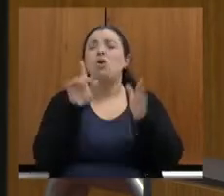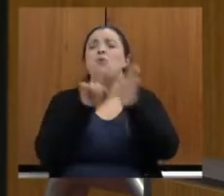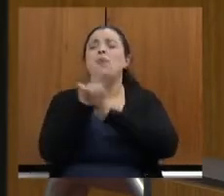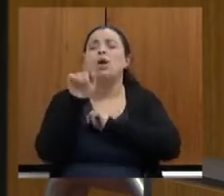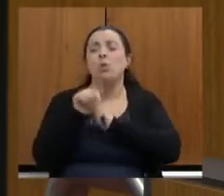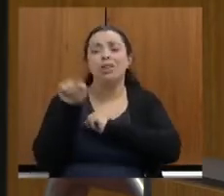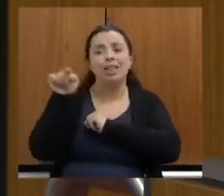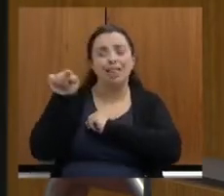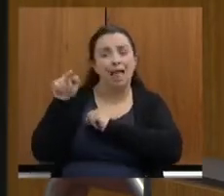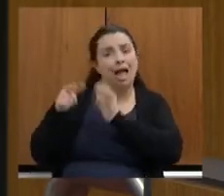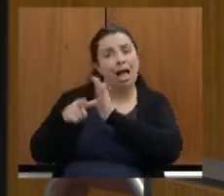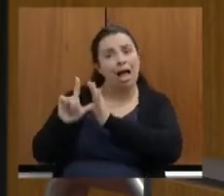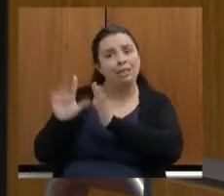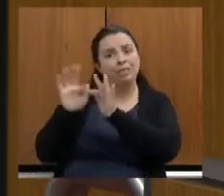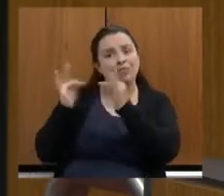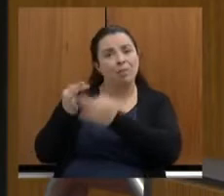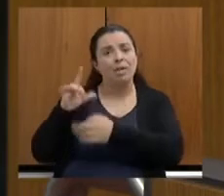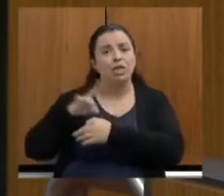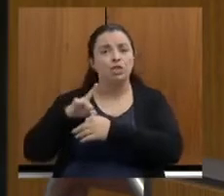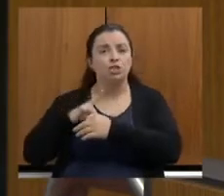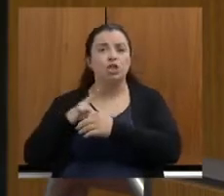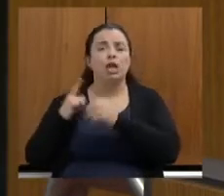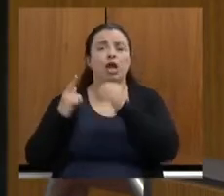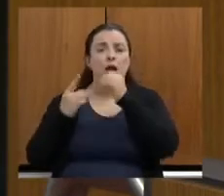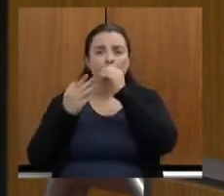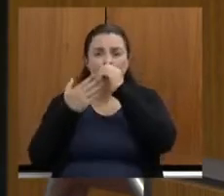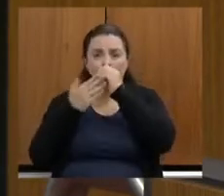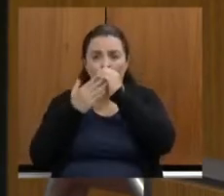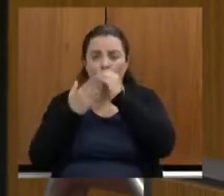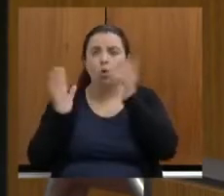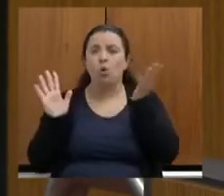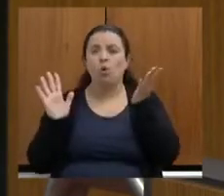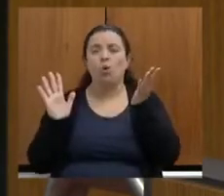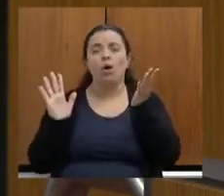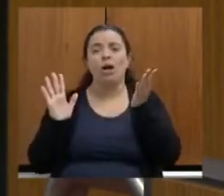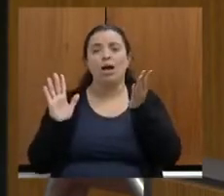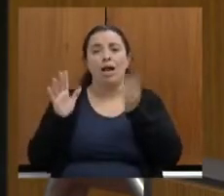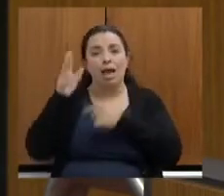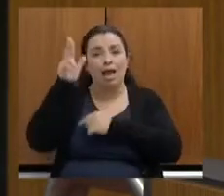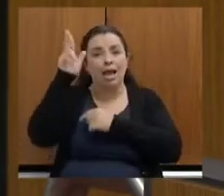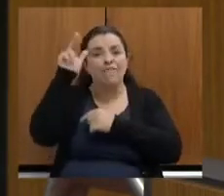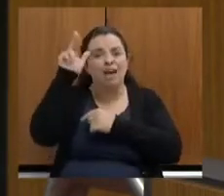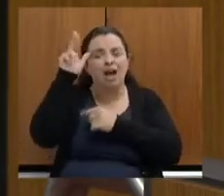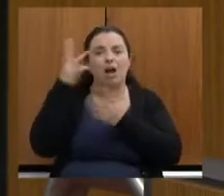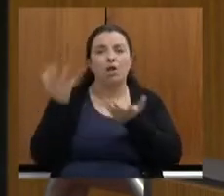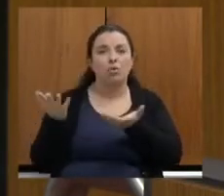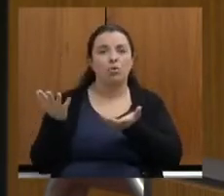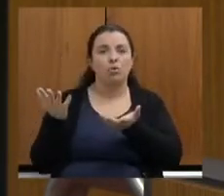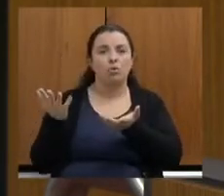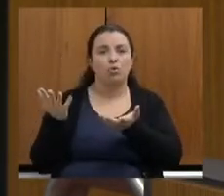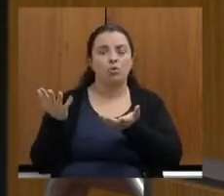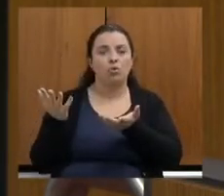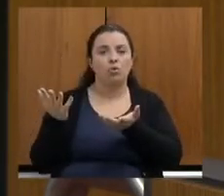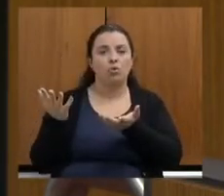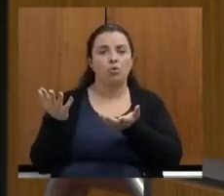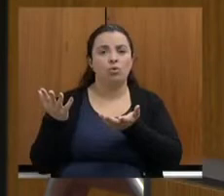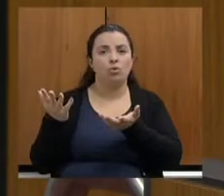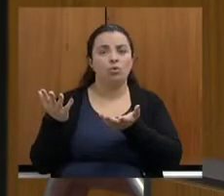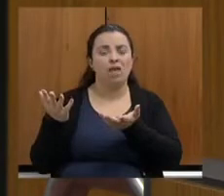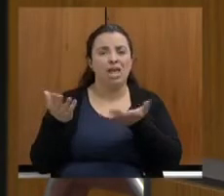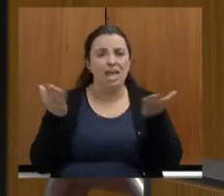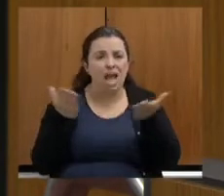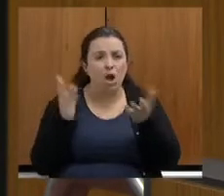vacas tinham plantações a gente vai ter que pagar água para cuidar dos animais